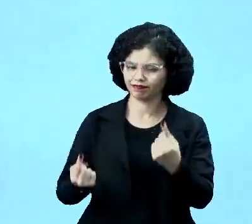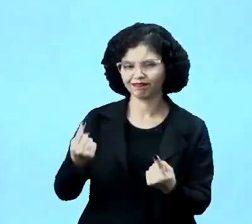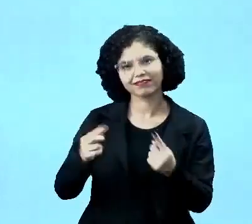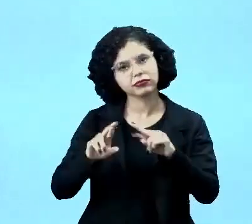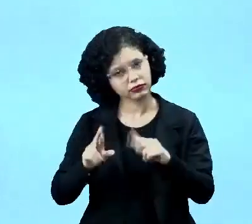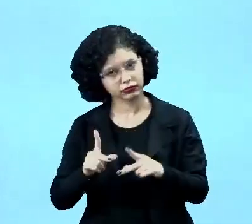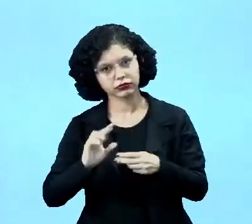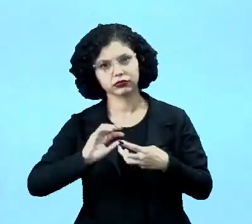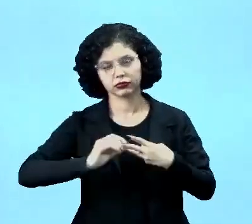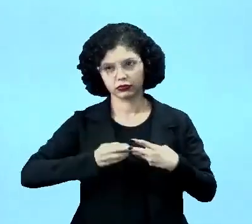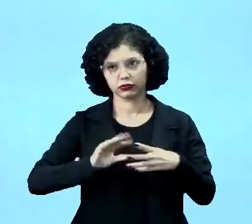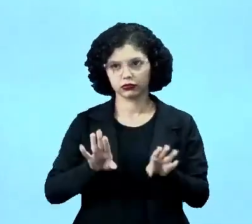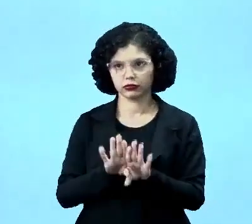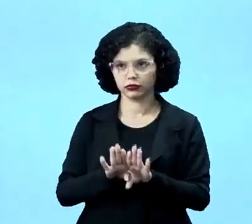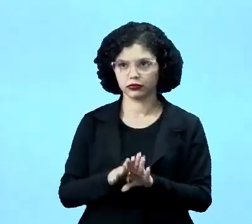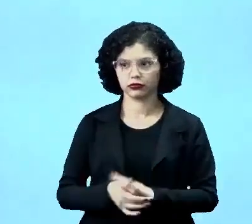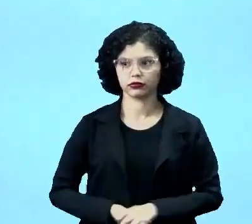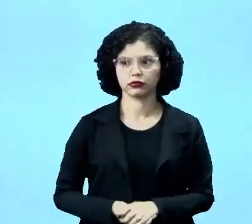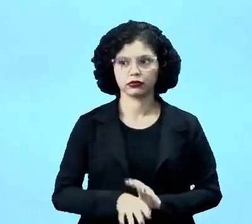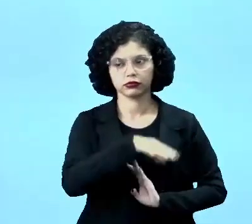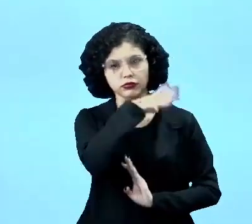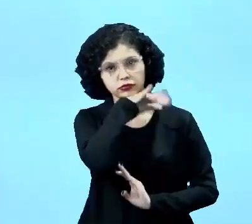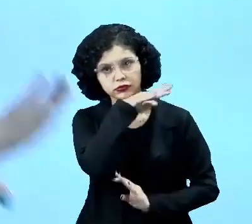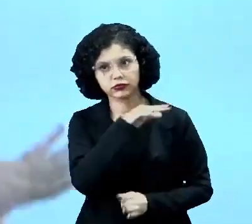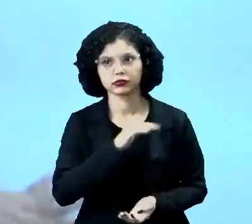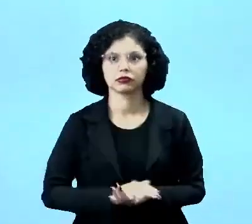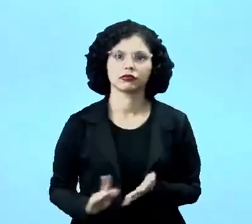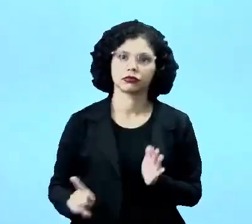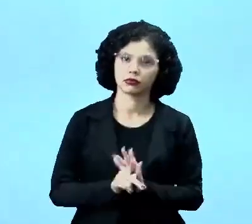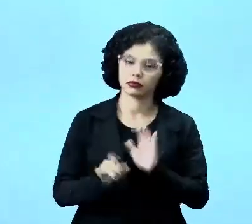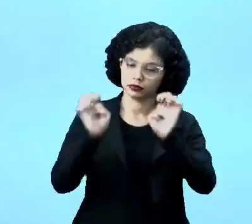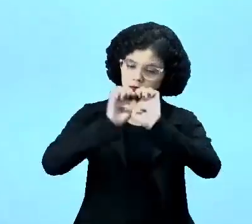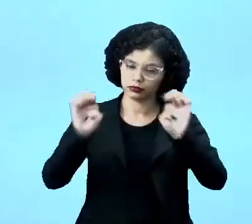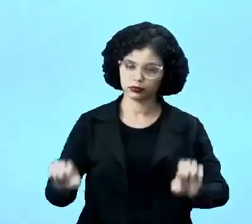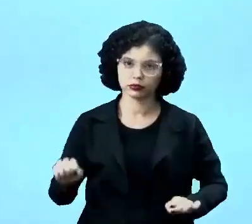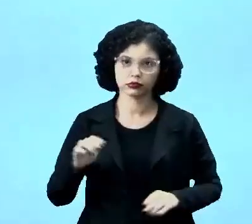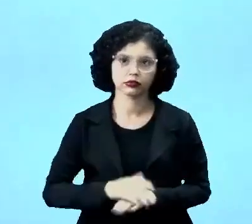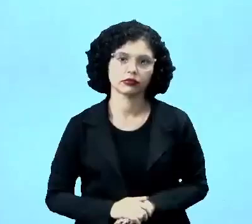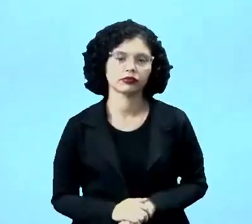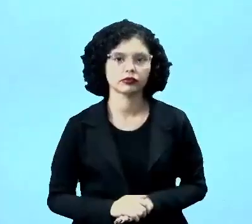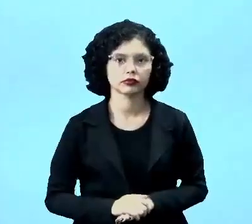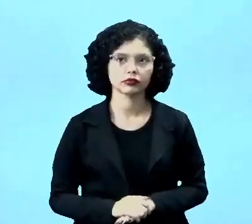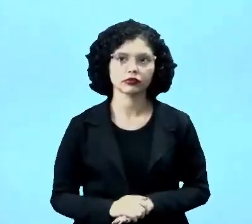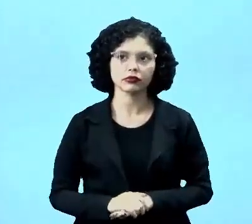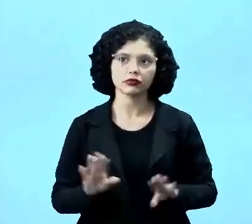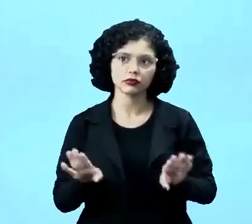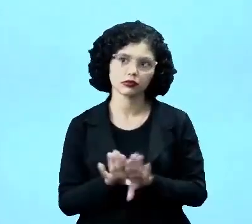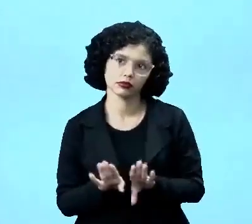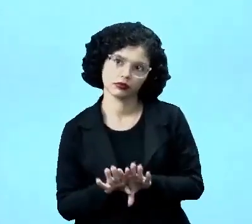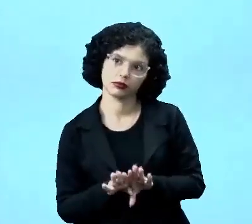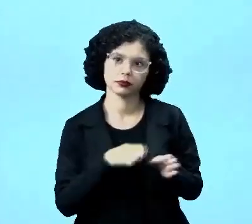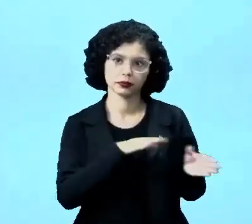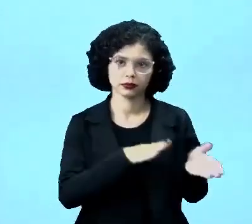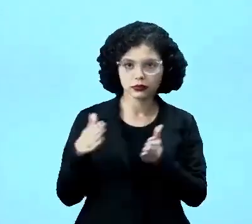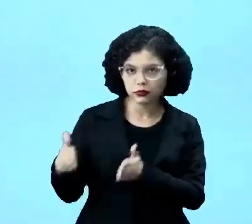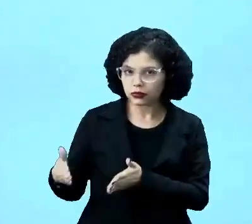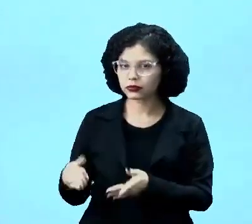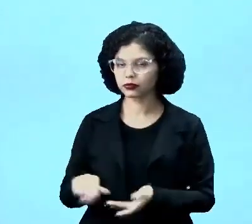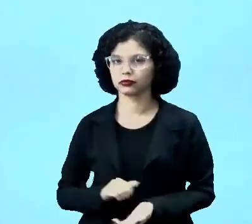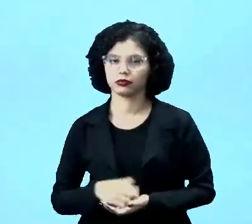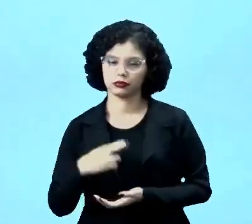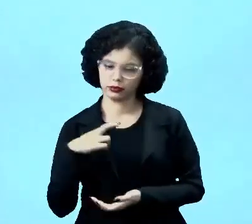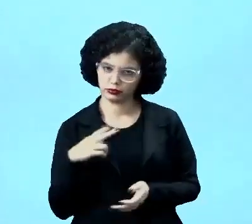essa diferença celular também. A célula animal tem suas próprias estruturas e a célula vegetal também tem partes que são